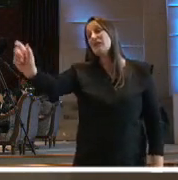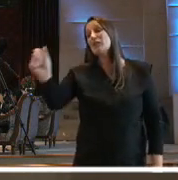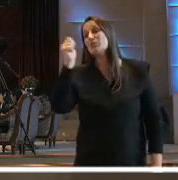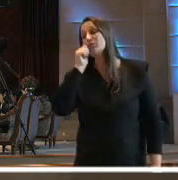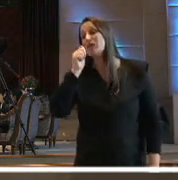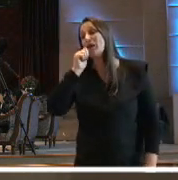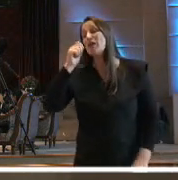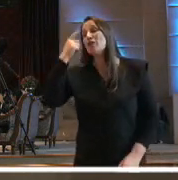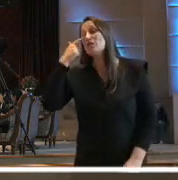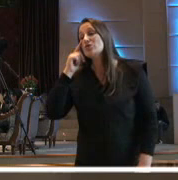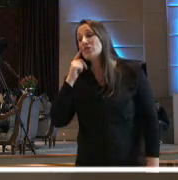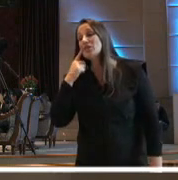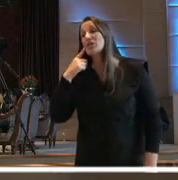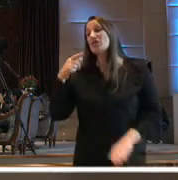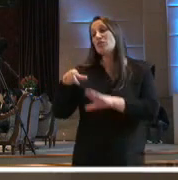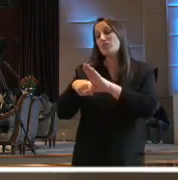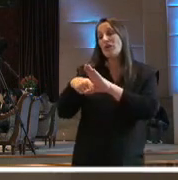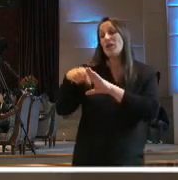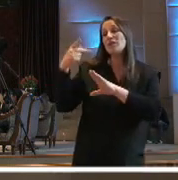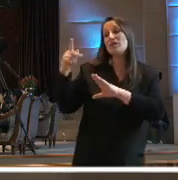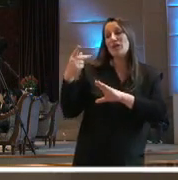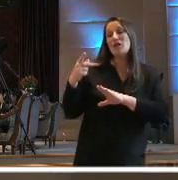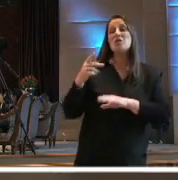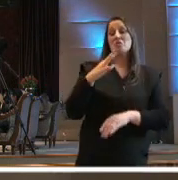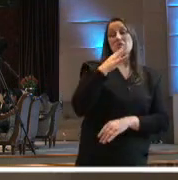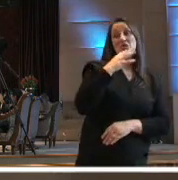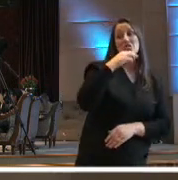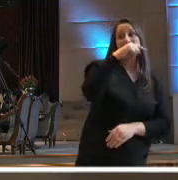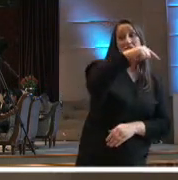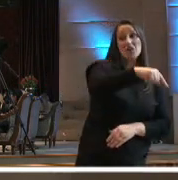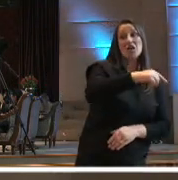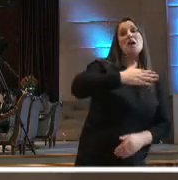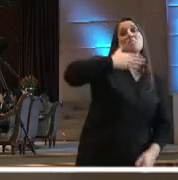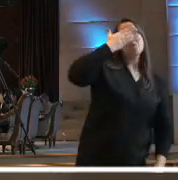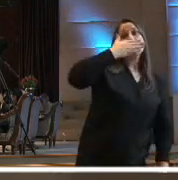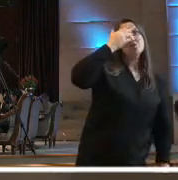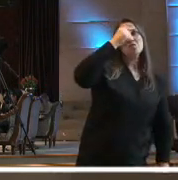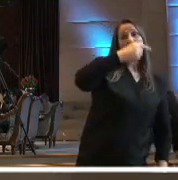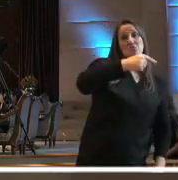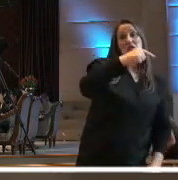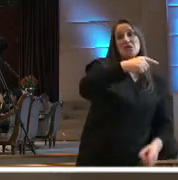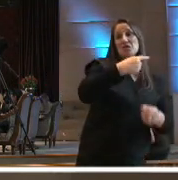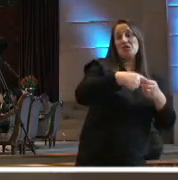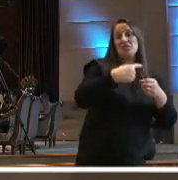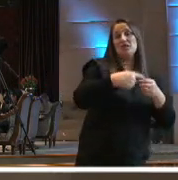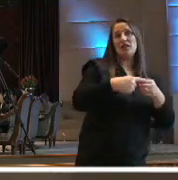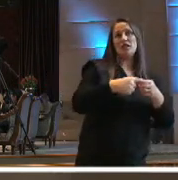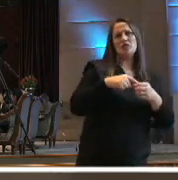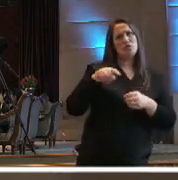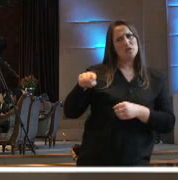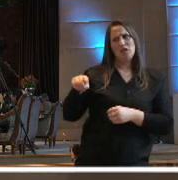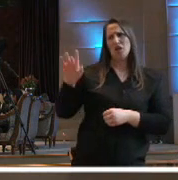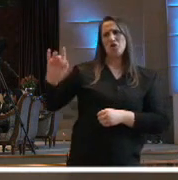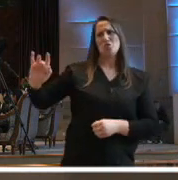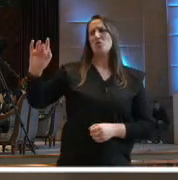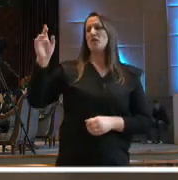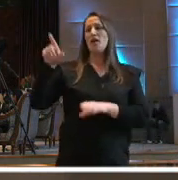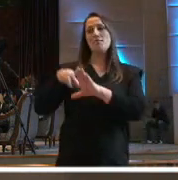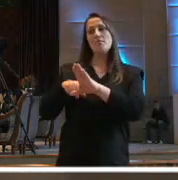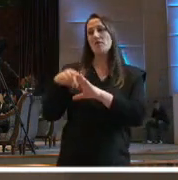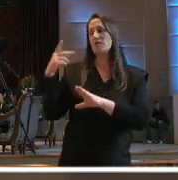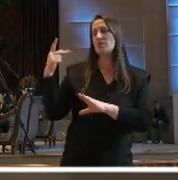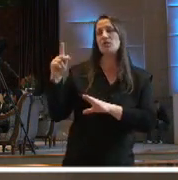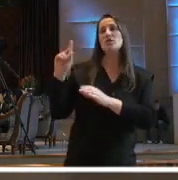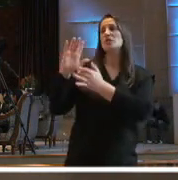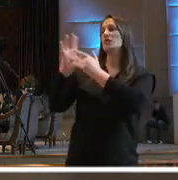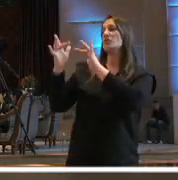chorando aí aos seus pés, ela é bem conhecida aqui na cidade, é uma prostituta, você não deixaria ela tocar você é um